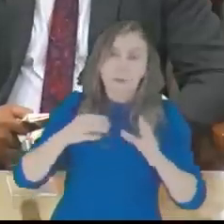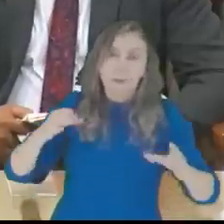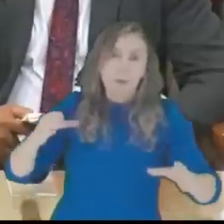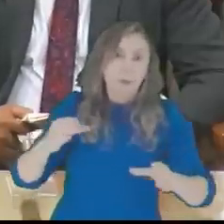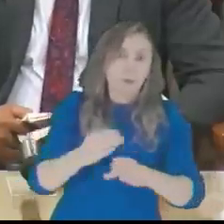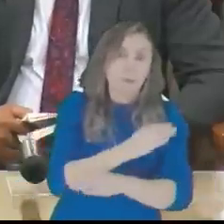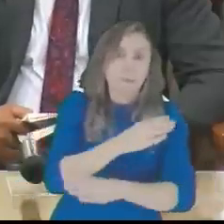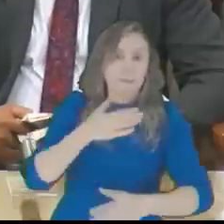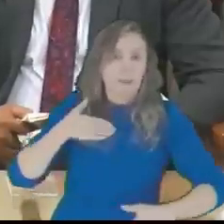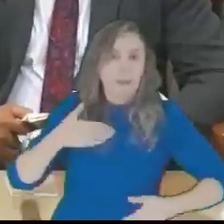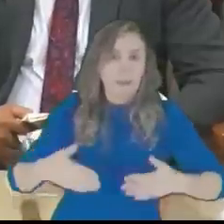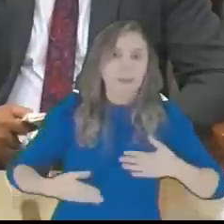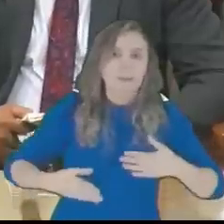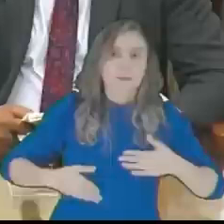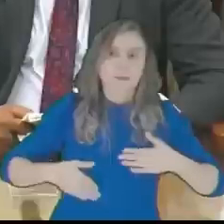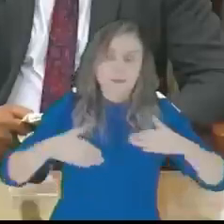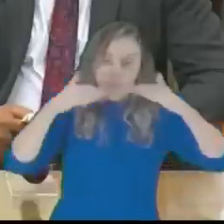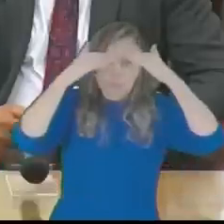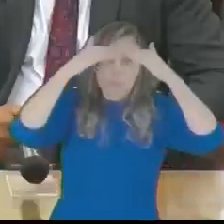Mergulho.